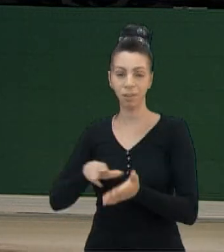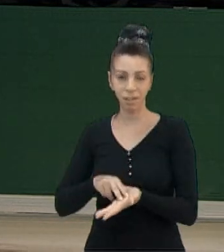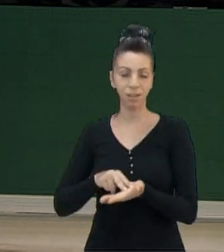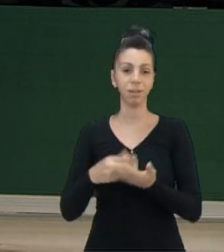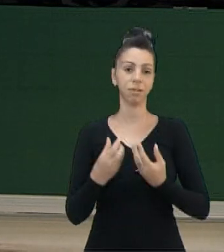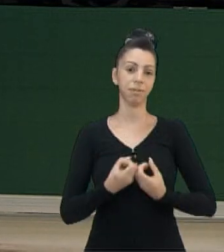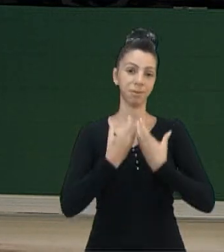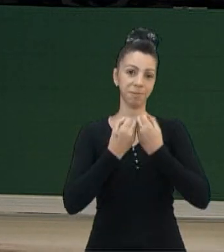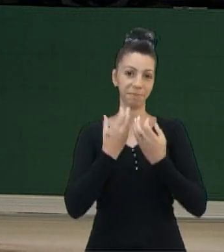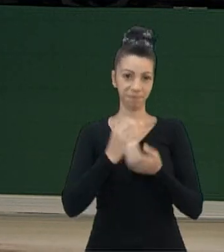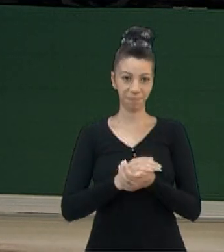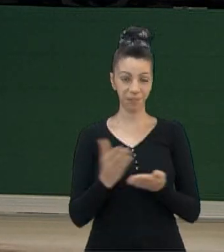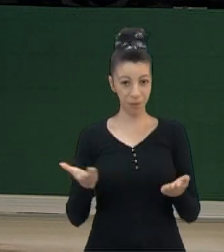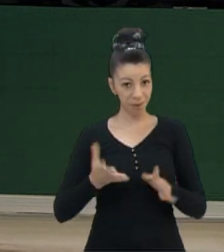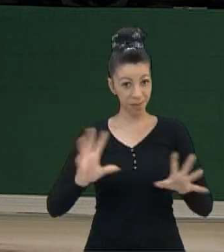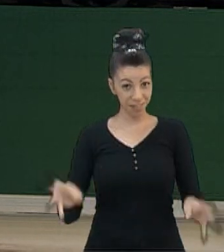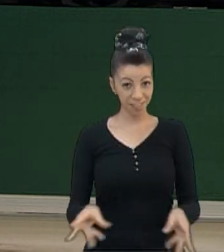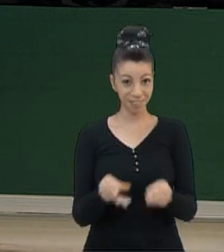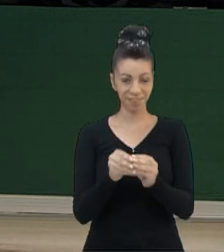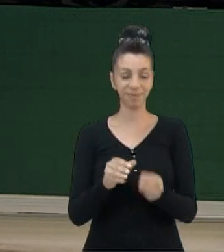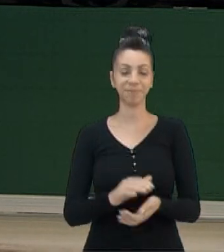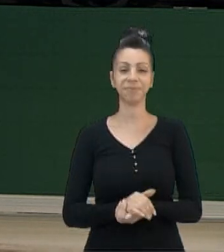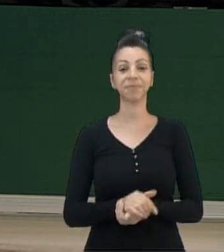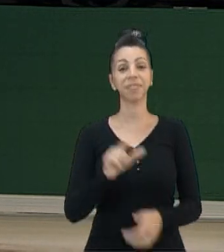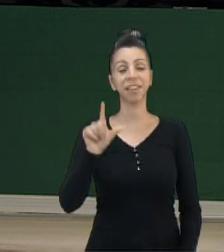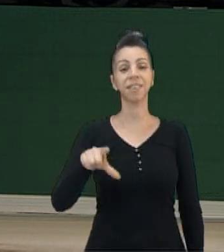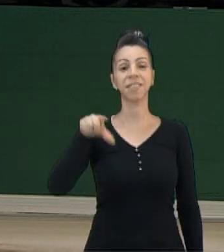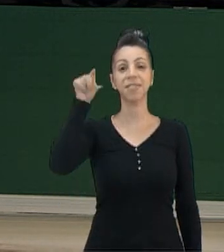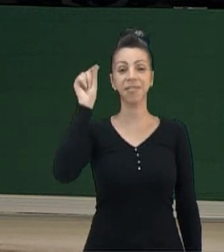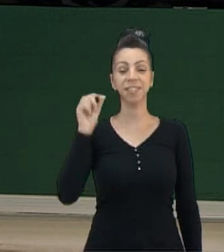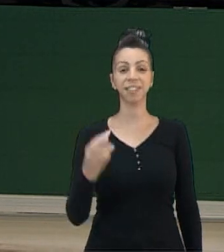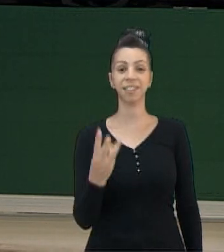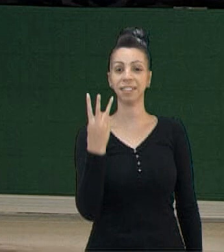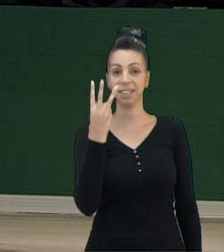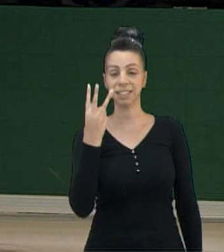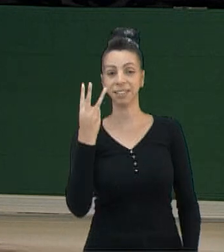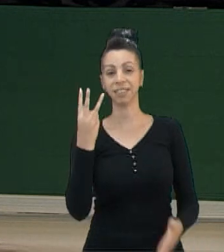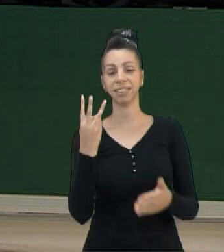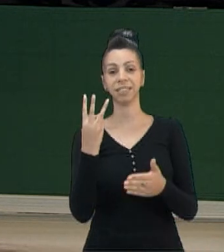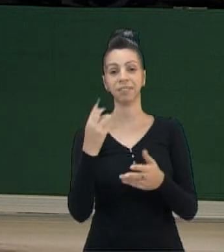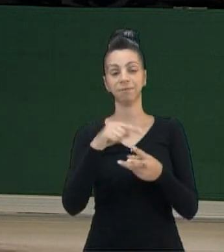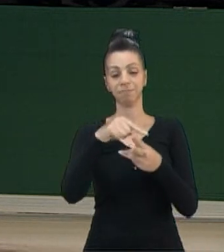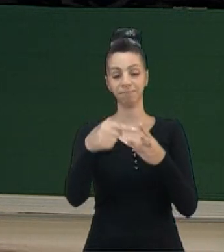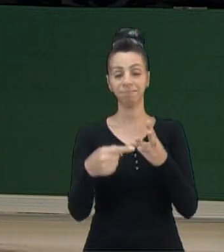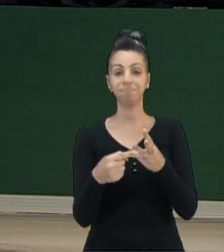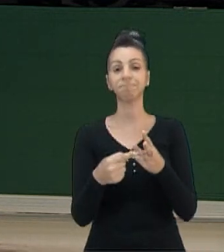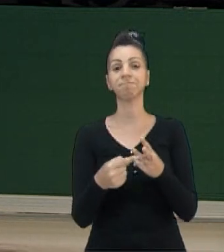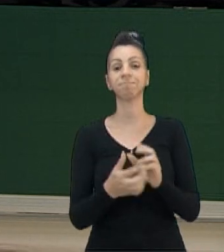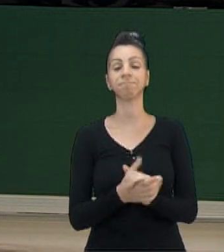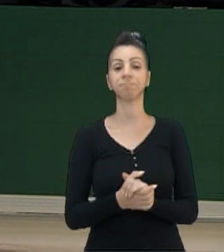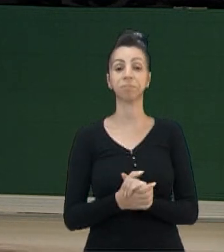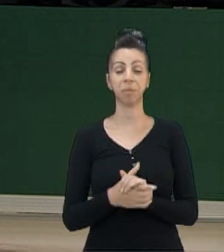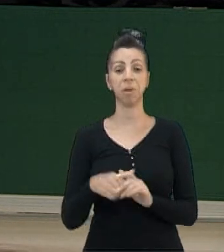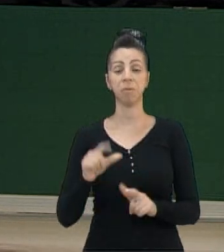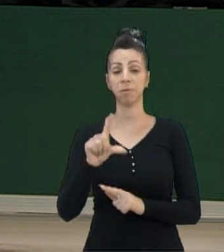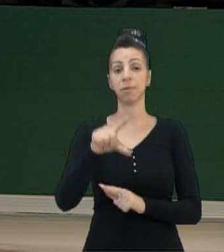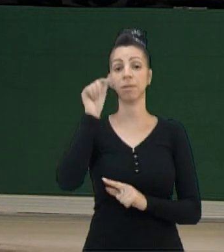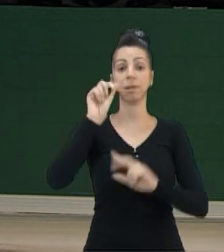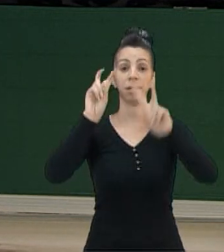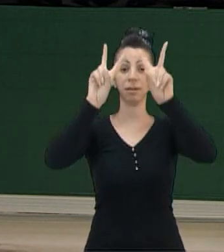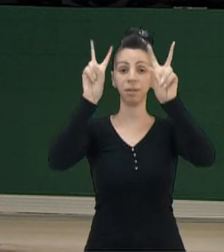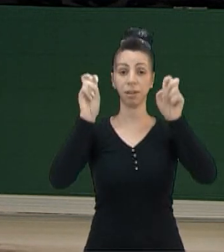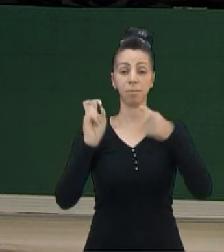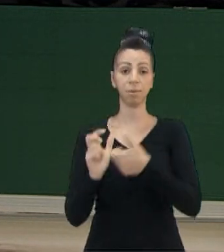gente vai fazer uma revisão. Eu escolhi, nós temos 3 aulas de poema, né? E aí eu escolhi algumas temáticas para fazer